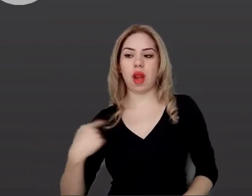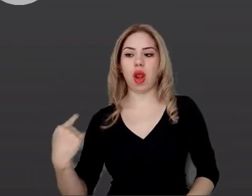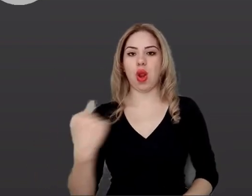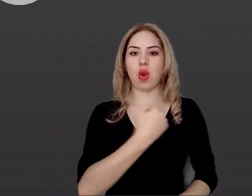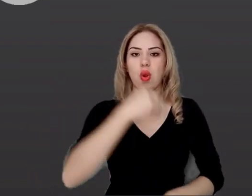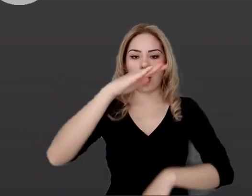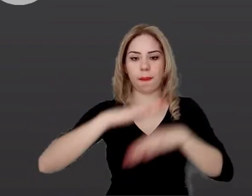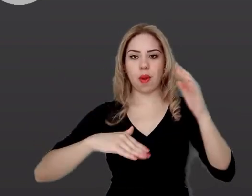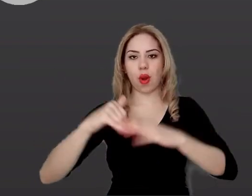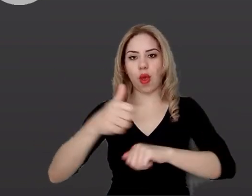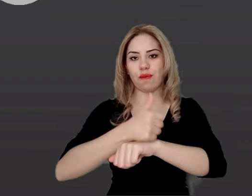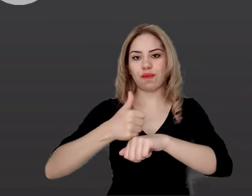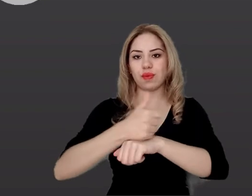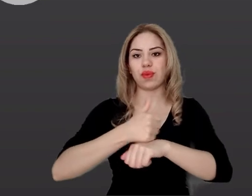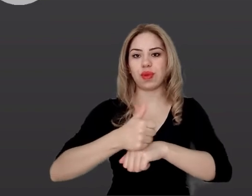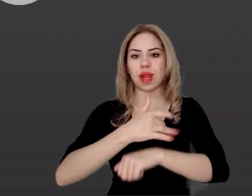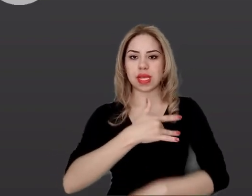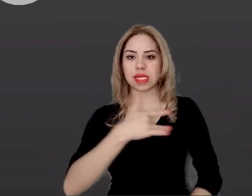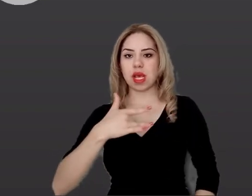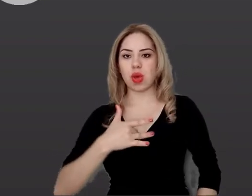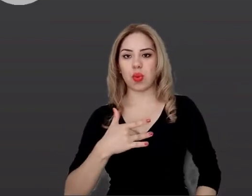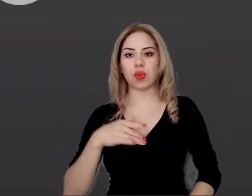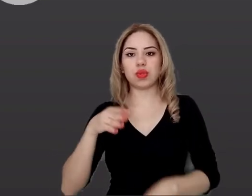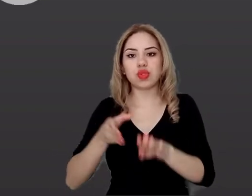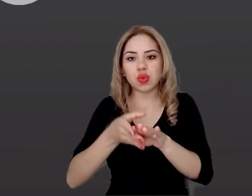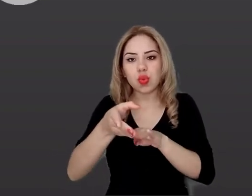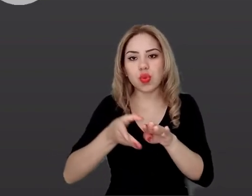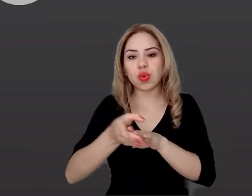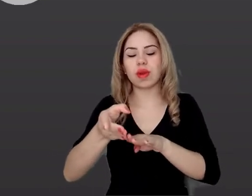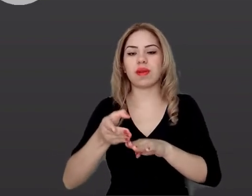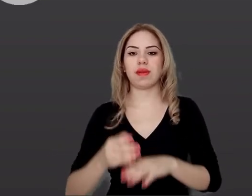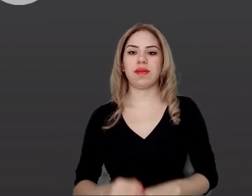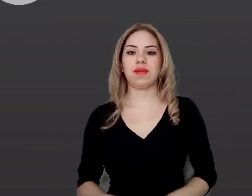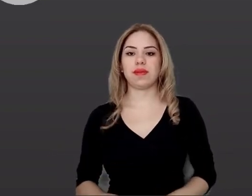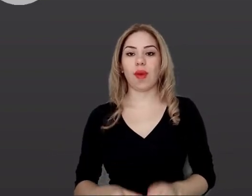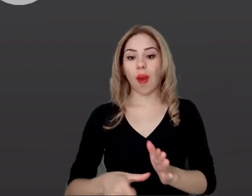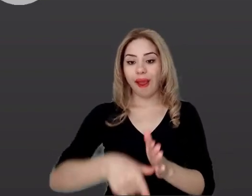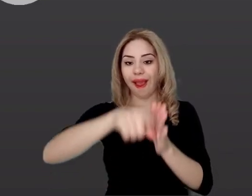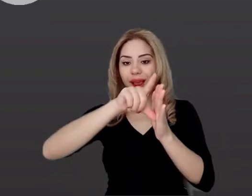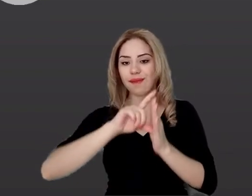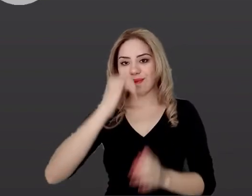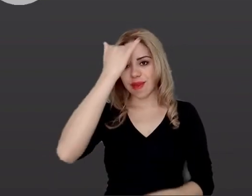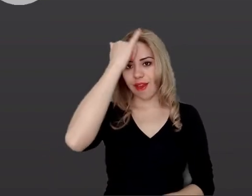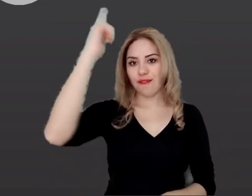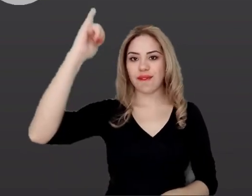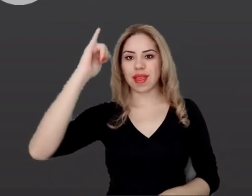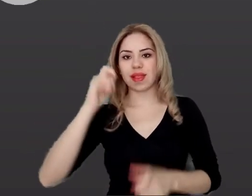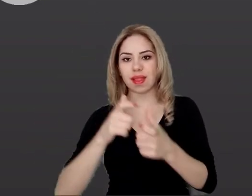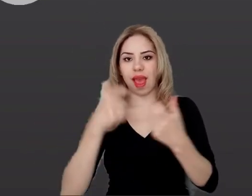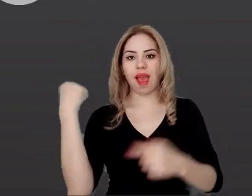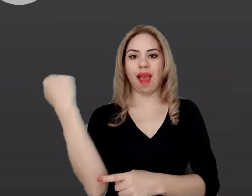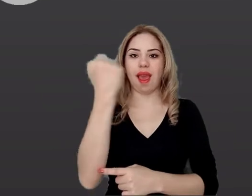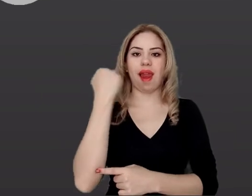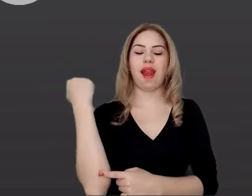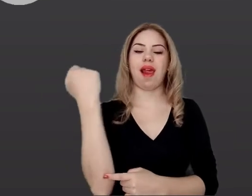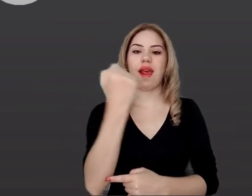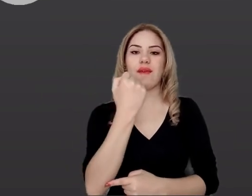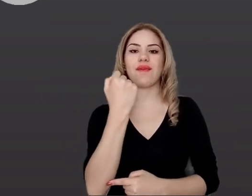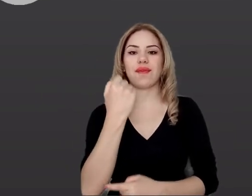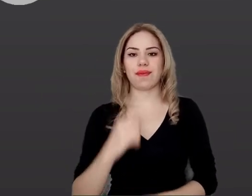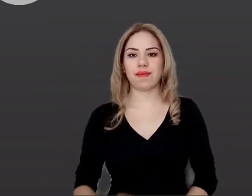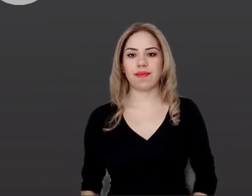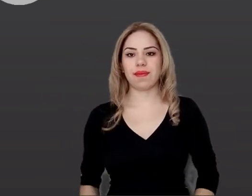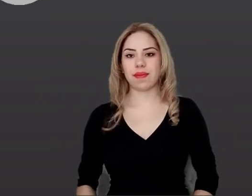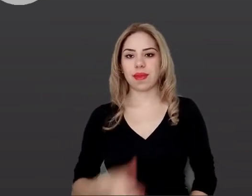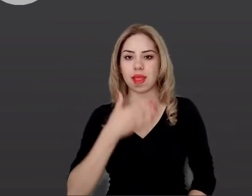nós, profissionais de saúde, a orientação. A única forma de prevenir a evolução dessa doença e